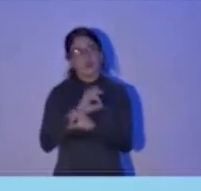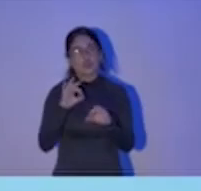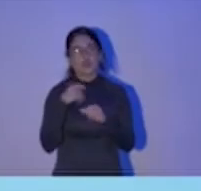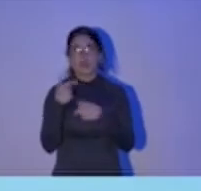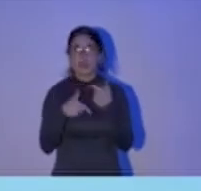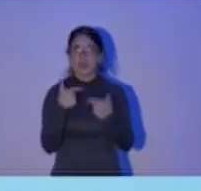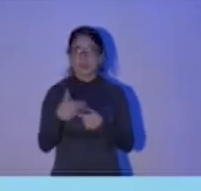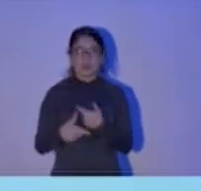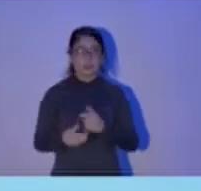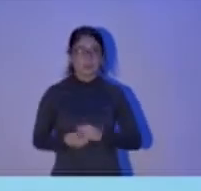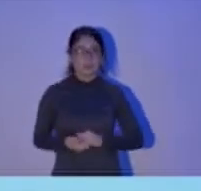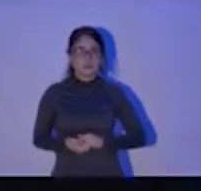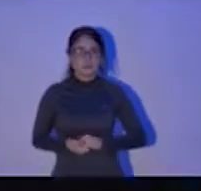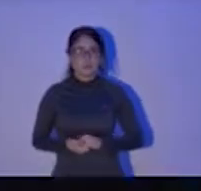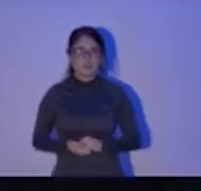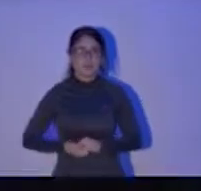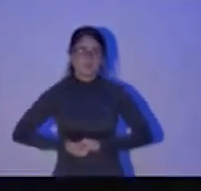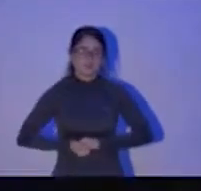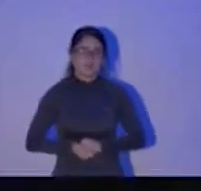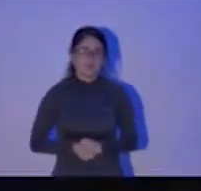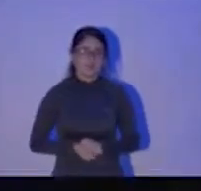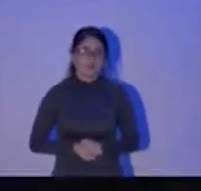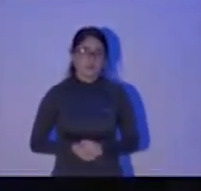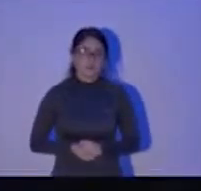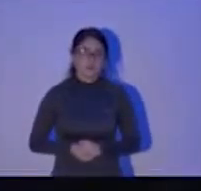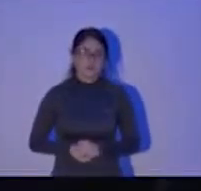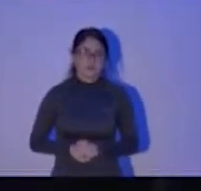nessa sequência. Obrigada, gente. Muito